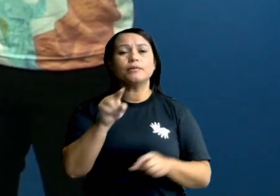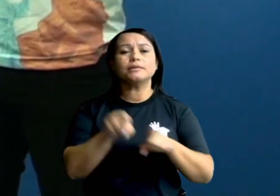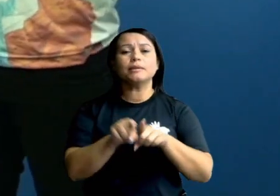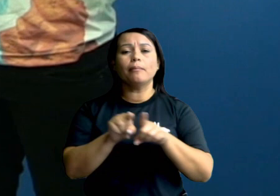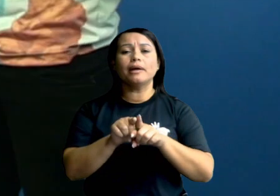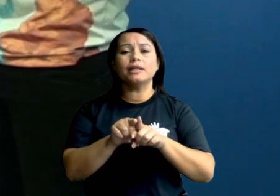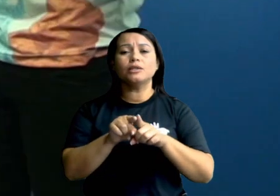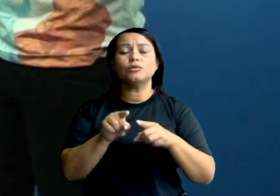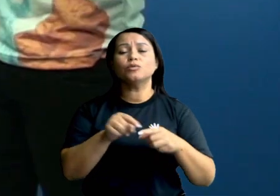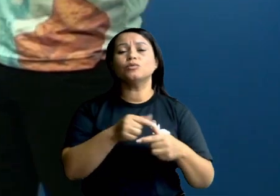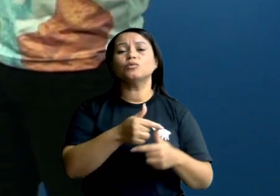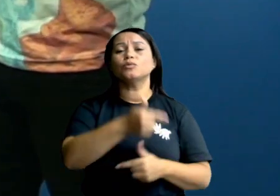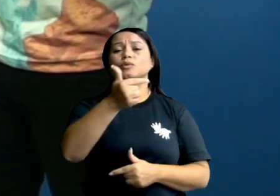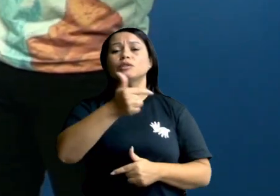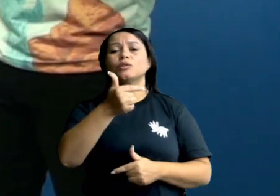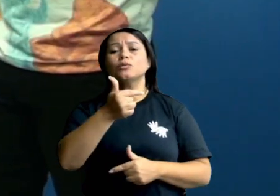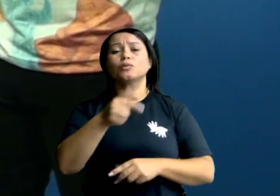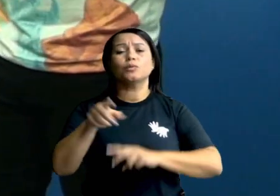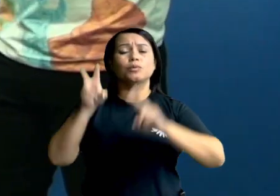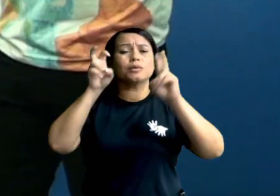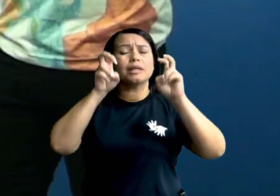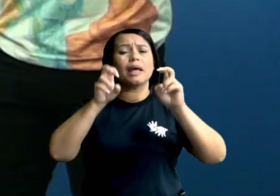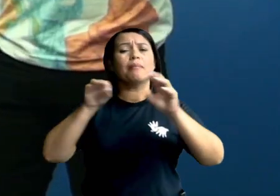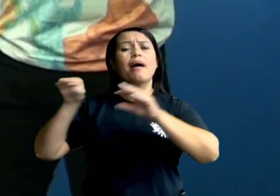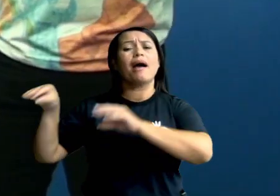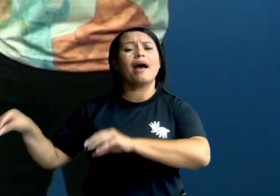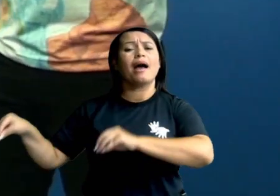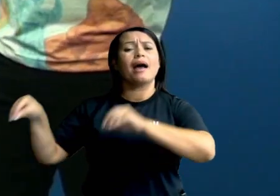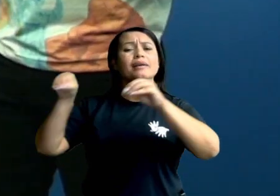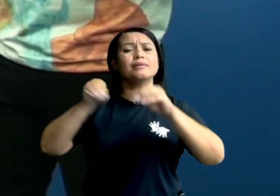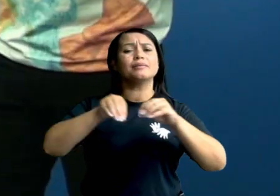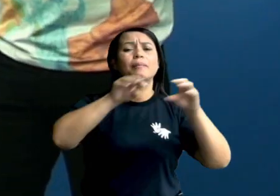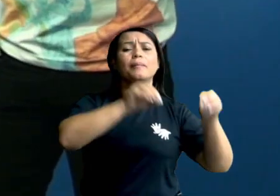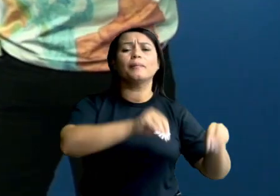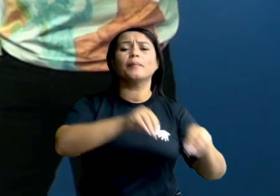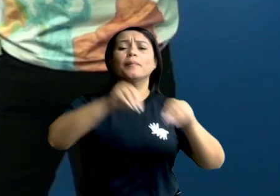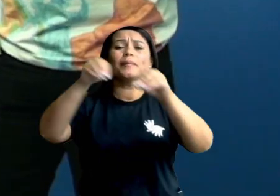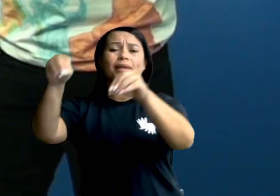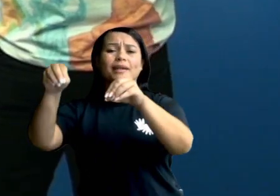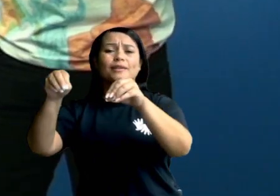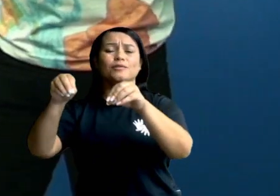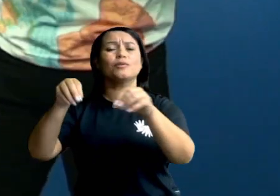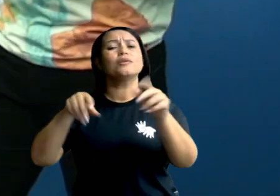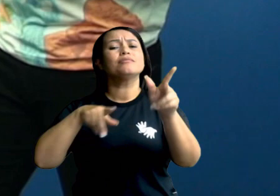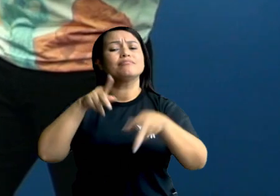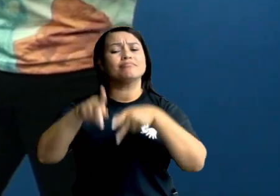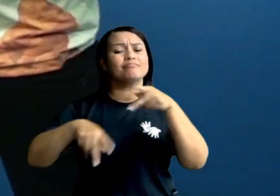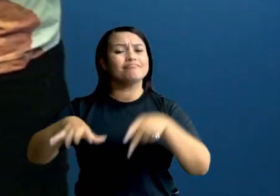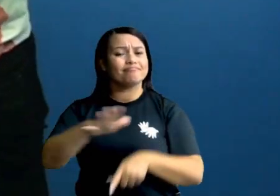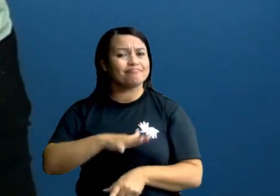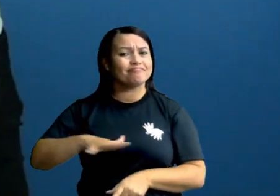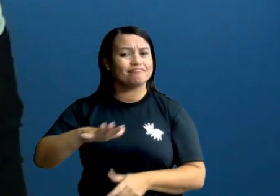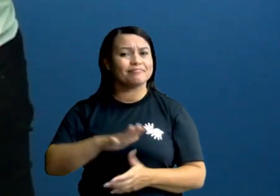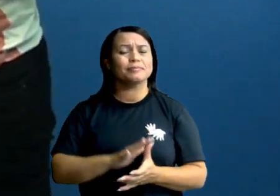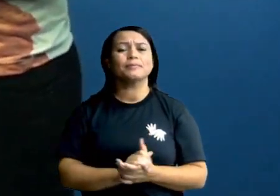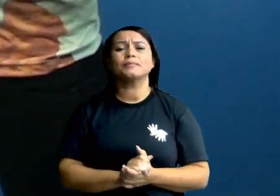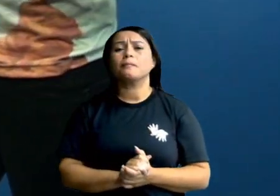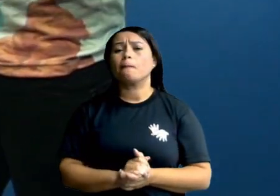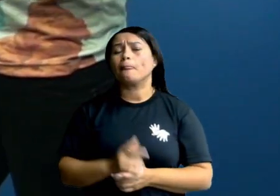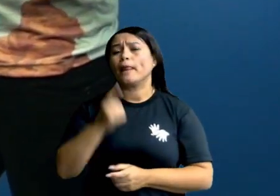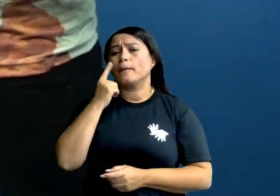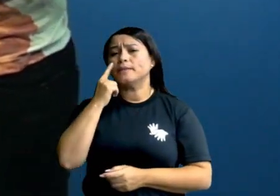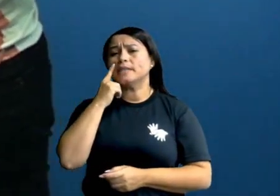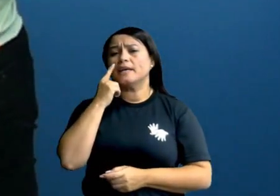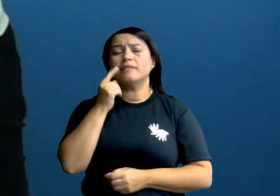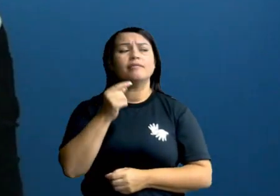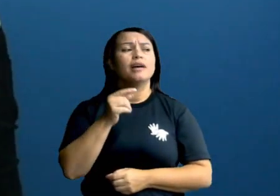tema, as migrações. De um modo geral, as migrações correspondem ao deslocamento da população na superfície da Terra. Esse mapa